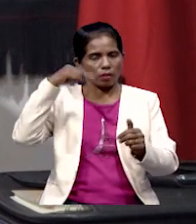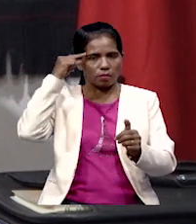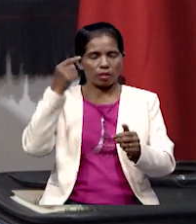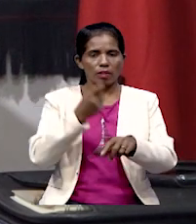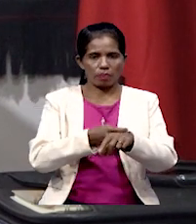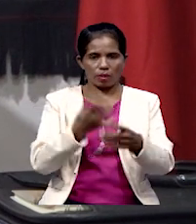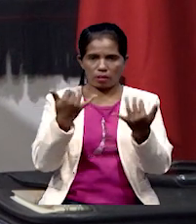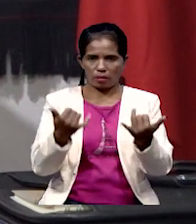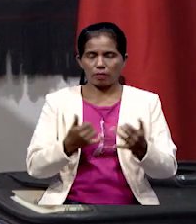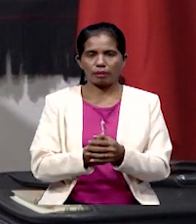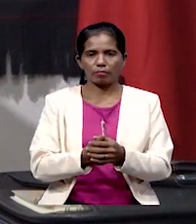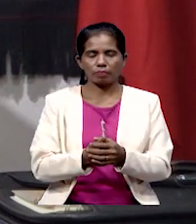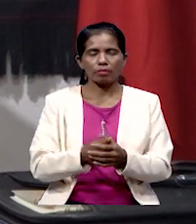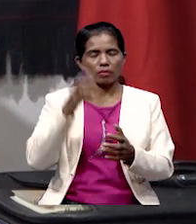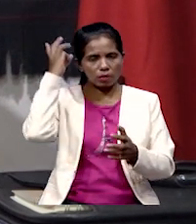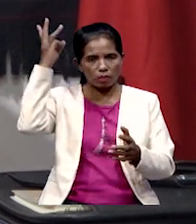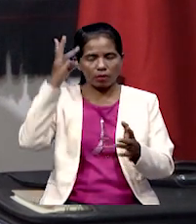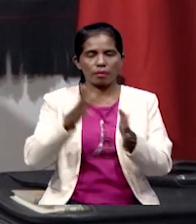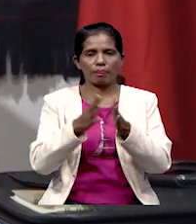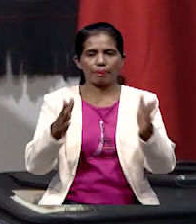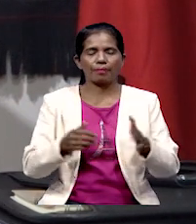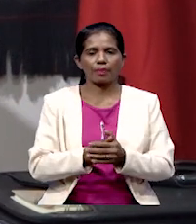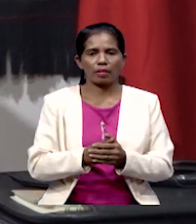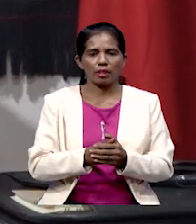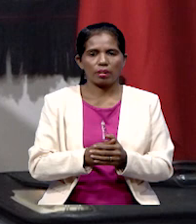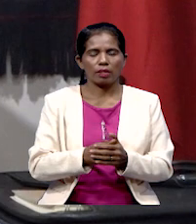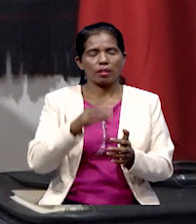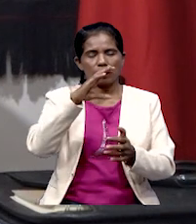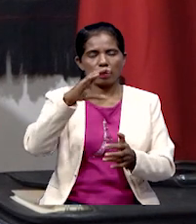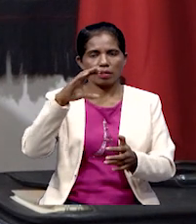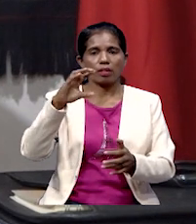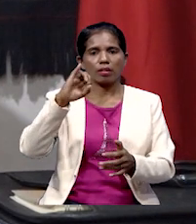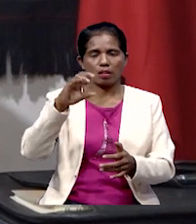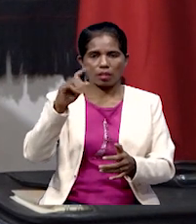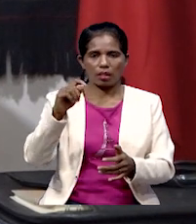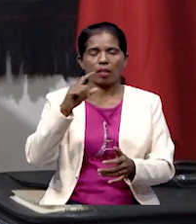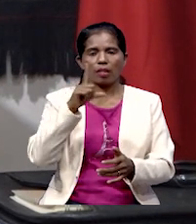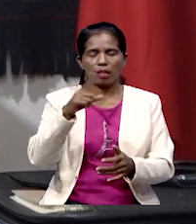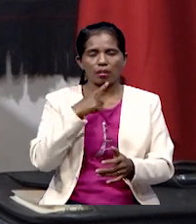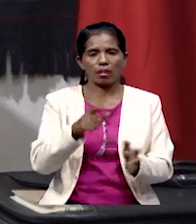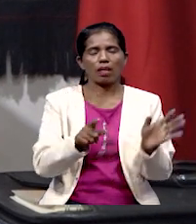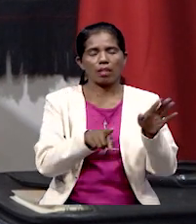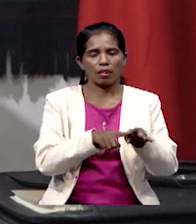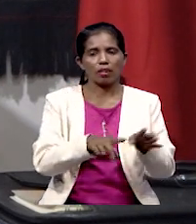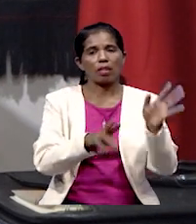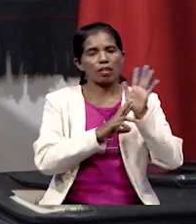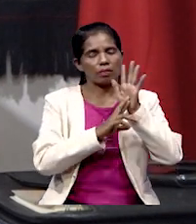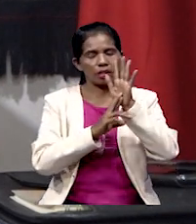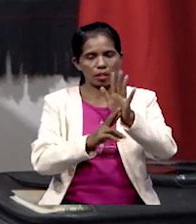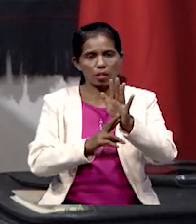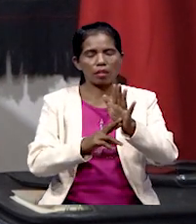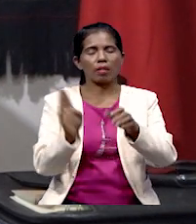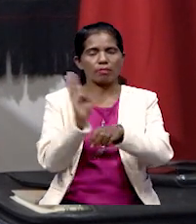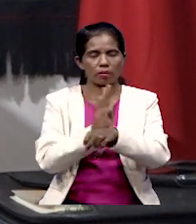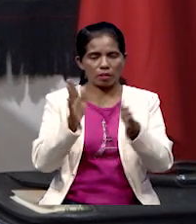Hansa, né, agora, né, parece que preocupa. Câmara de Comércio, Hansa, é a maioria que Hansa representa o setor privado, a minha obrigação, a